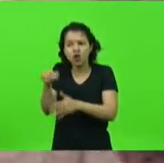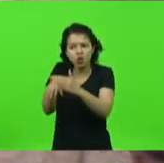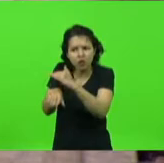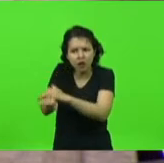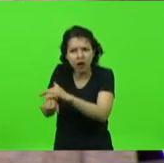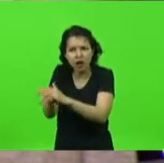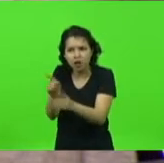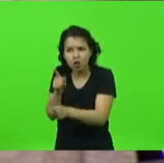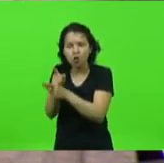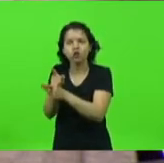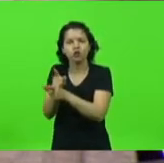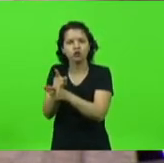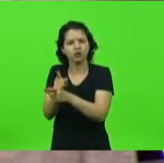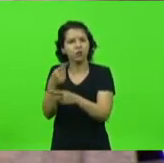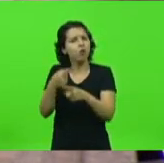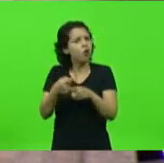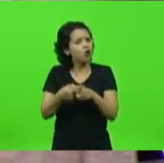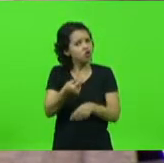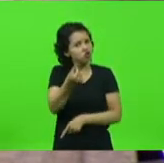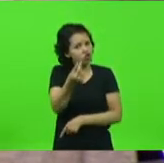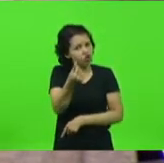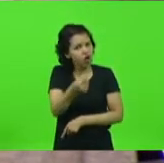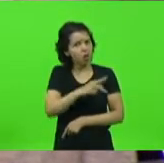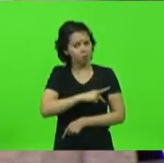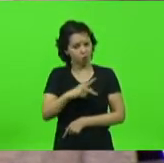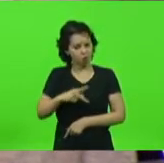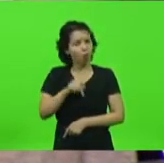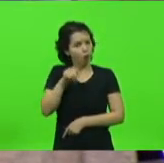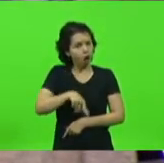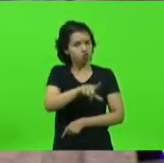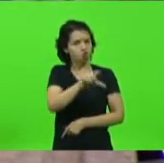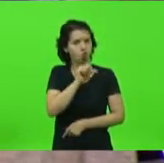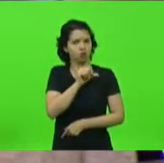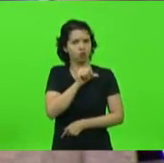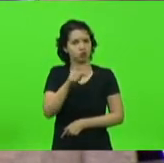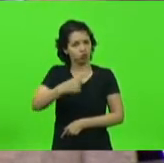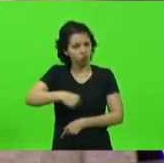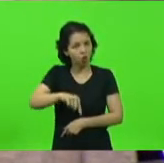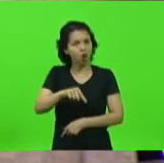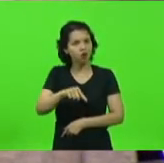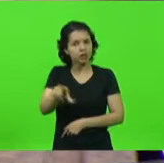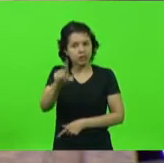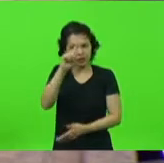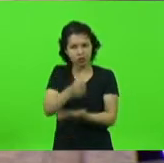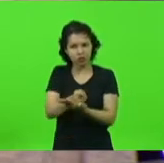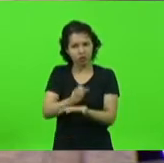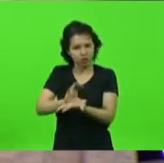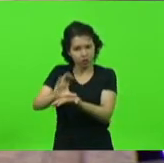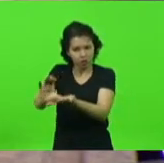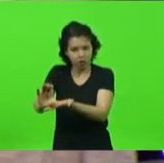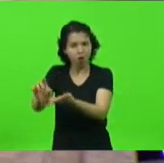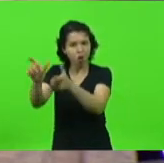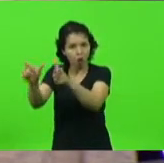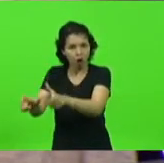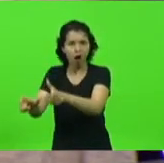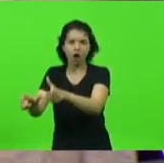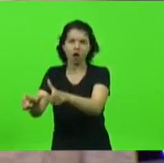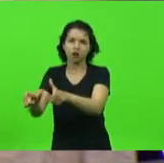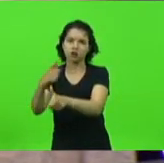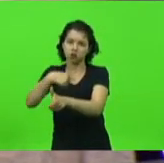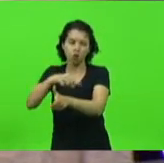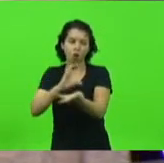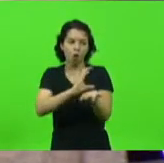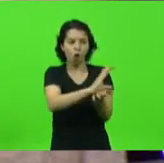é escolha. Quando nós decidimos investir em um lugar, nós estamos escolhendo não investir em outro. Quando